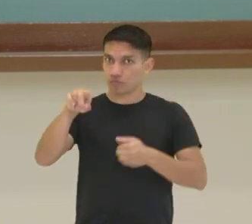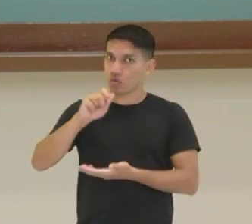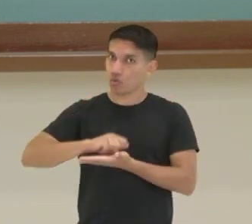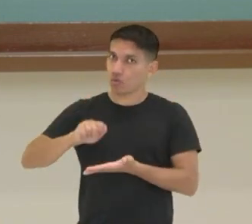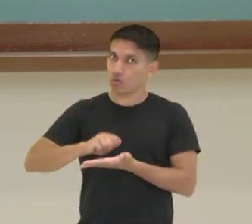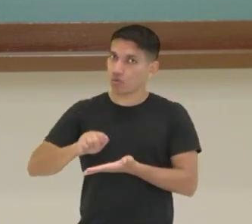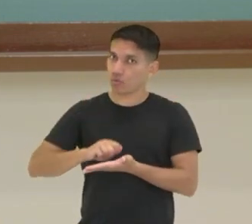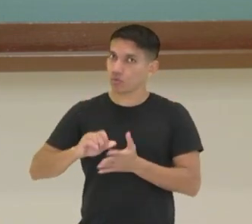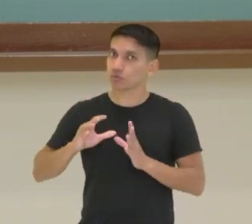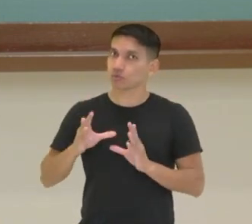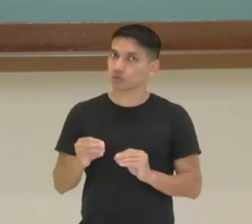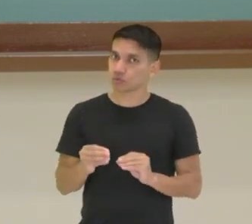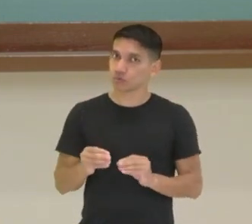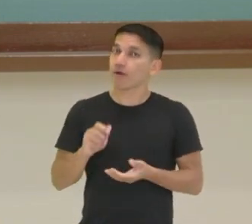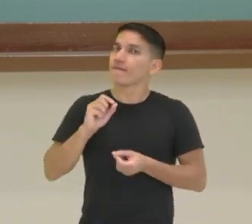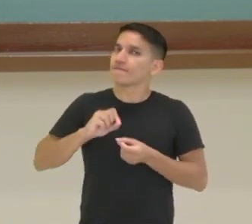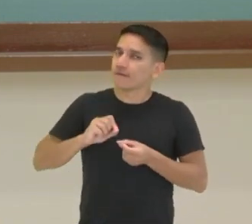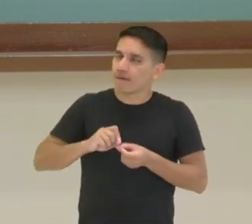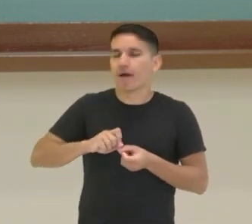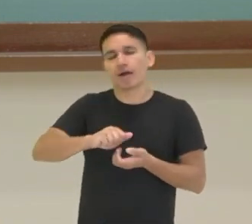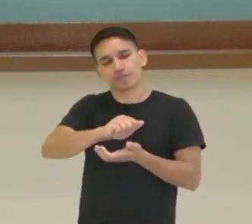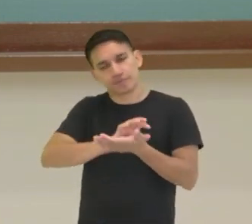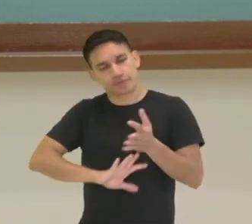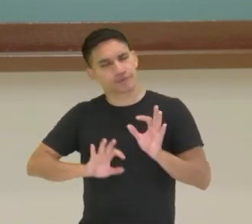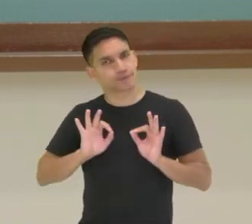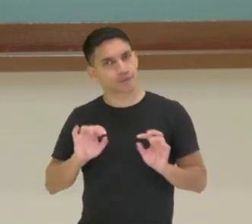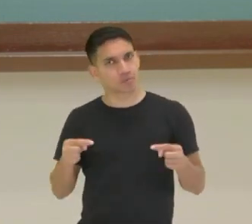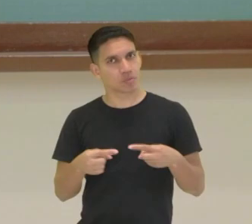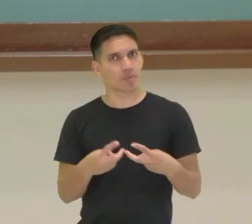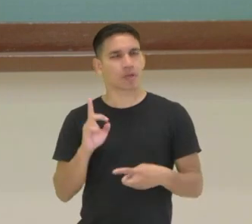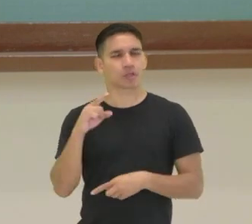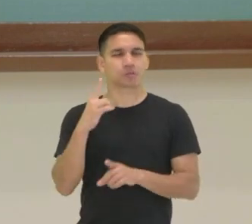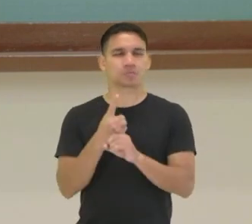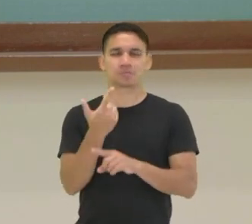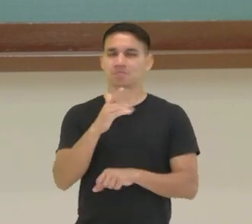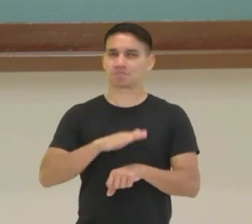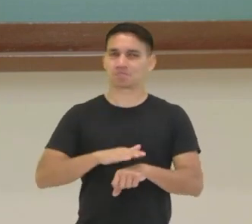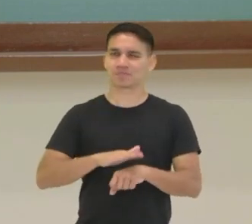caderno. Faça as atividades direitinho e a gente se encontra numa